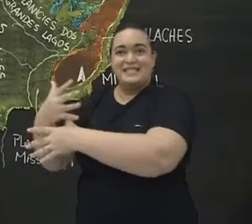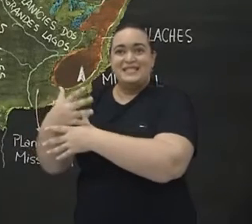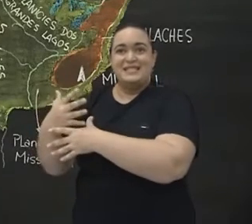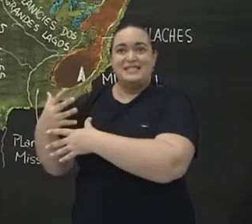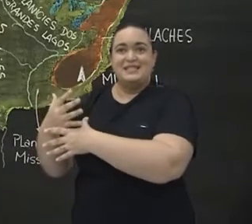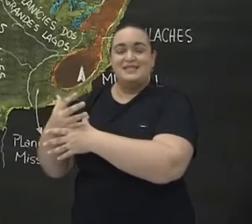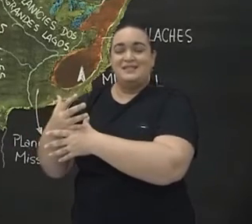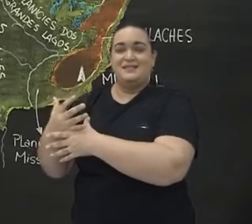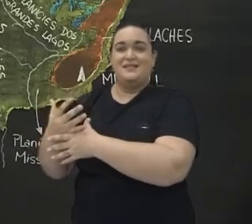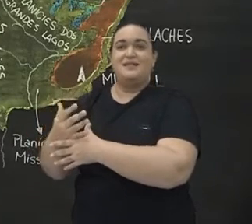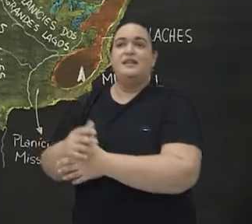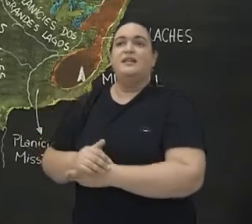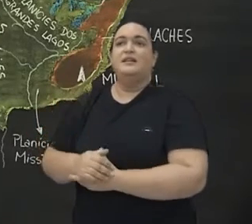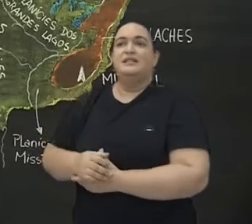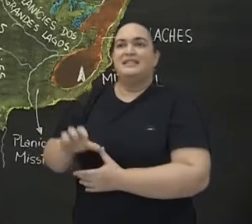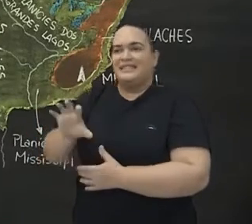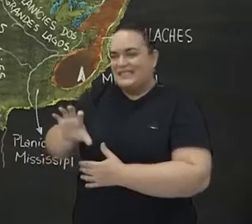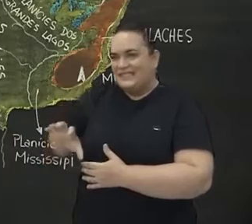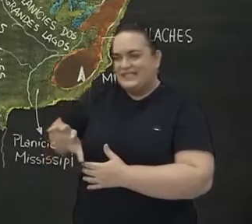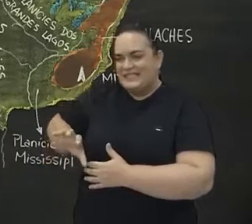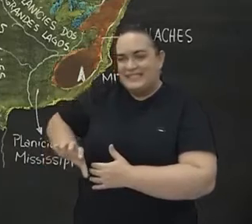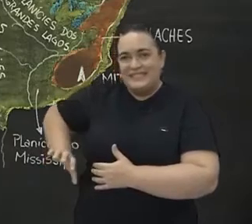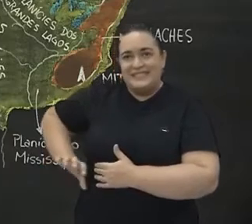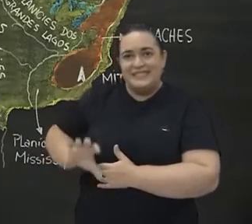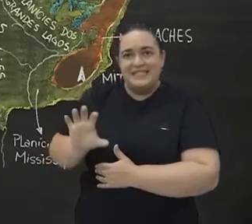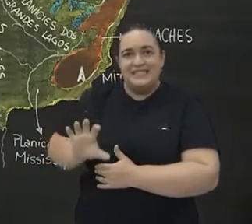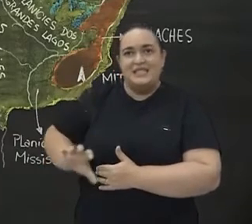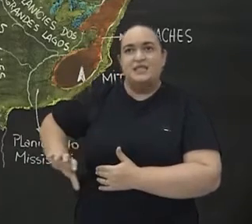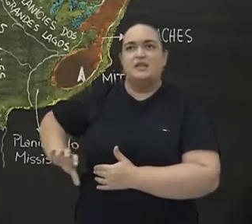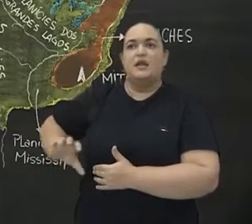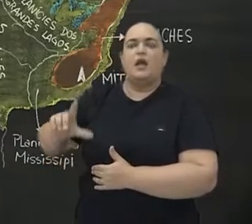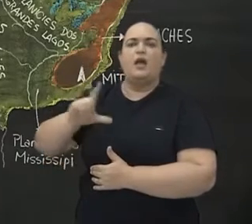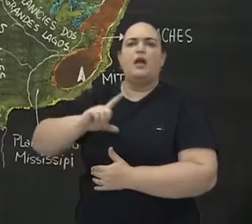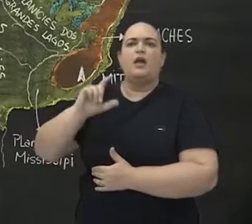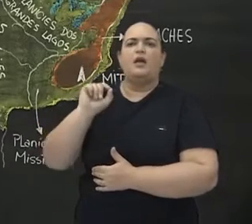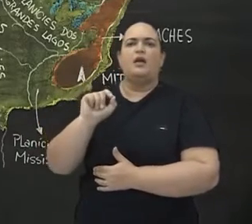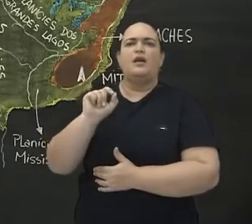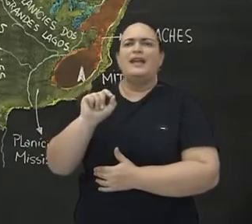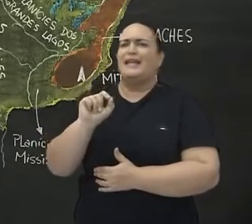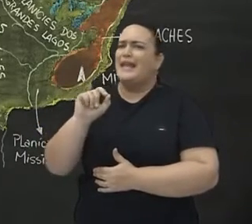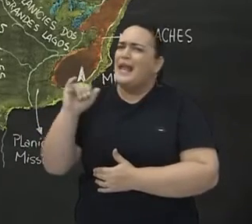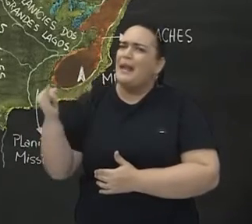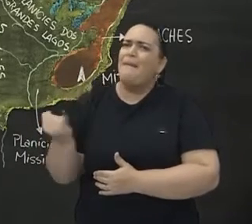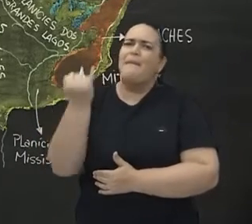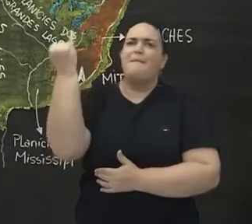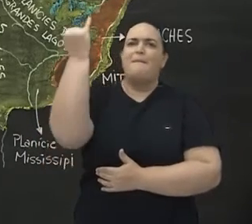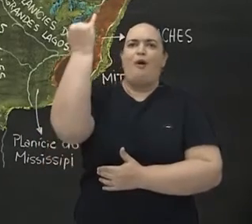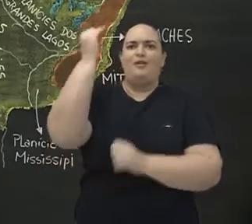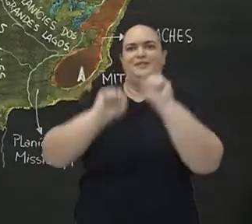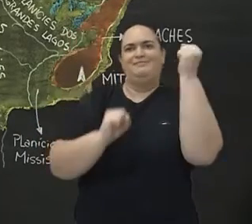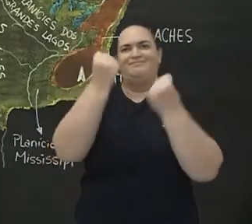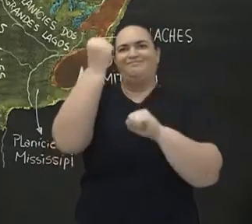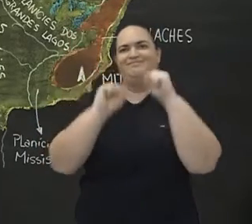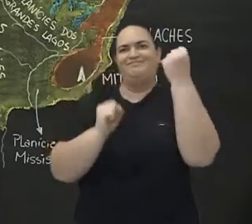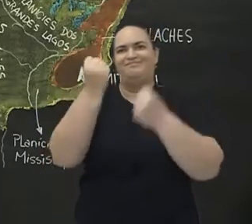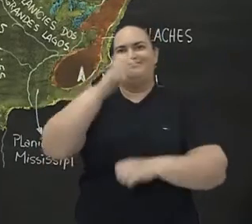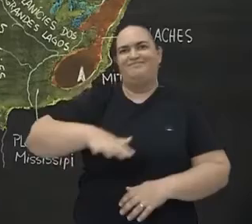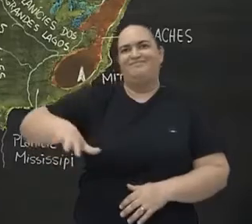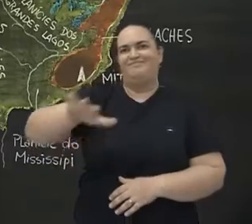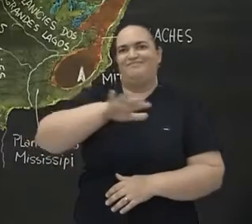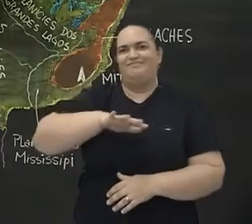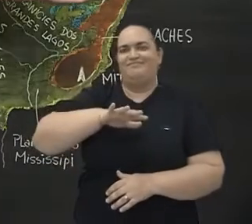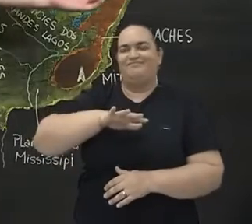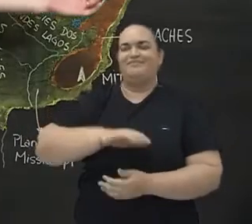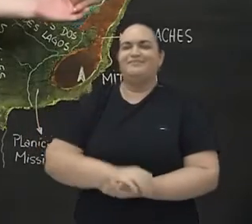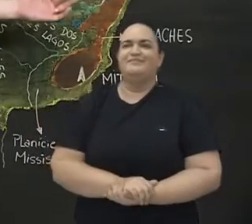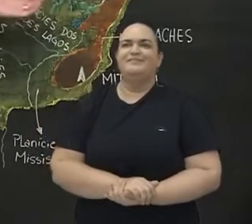de San Diego, todas essas áreas aqui extremamente importantes para a parte industrial. Bom,